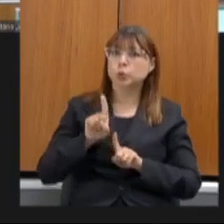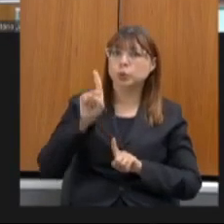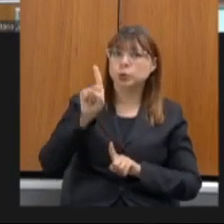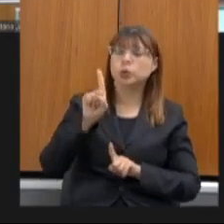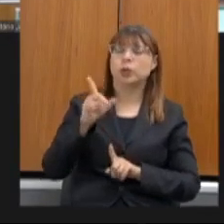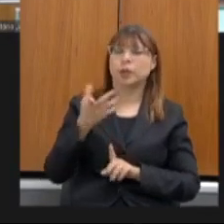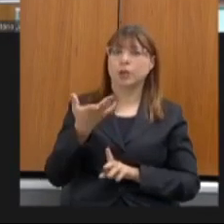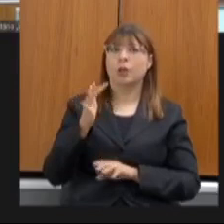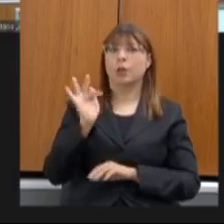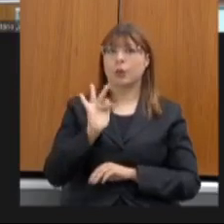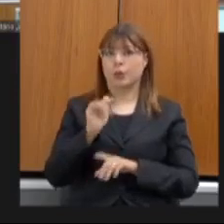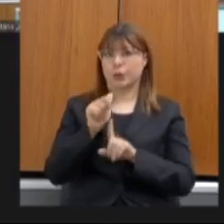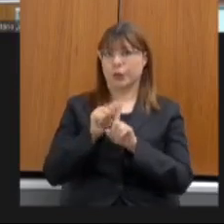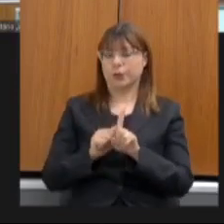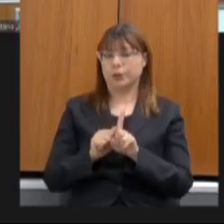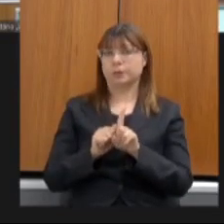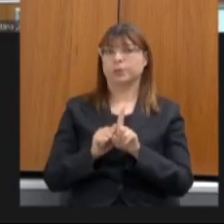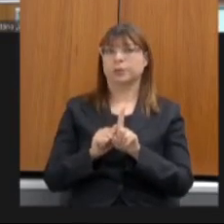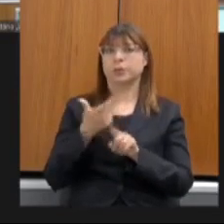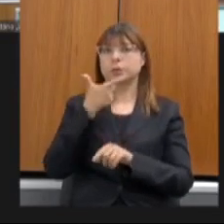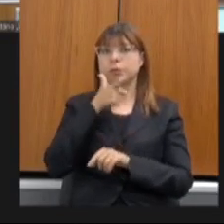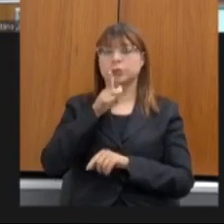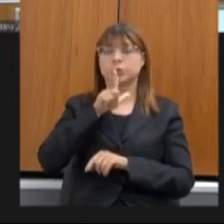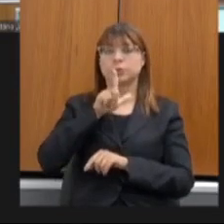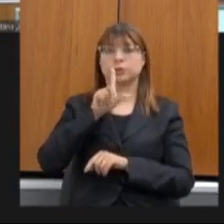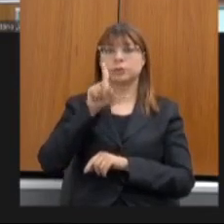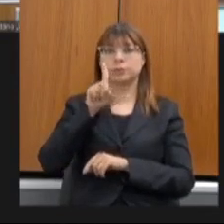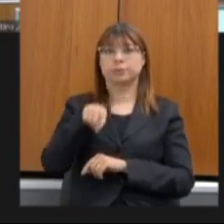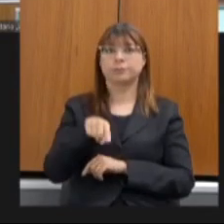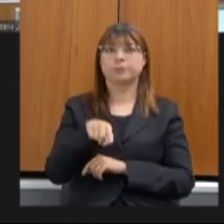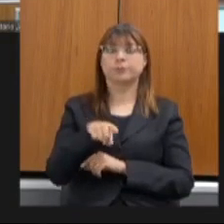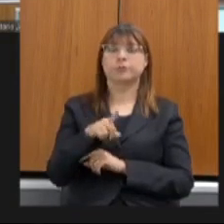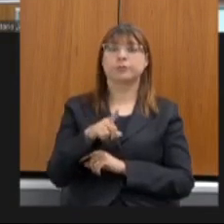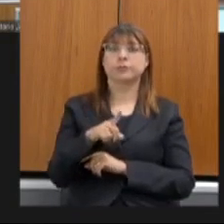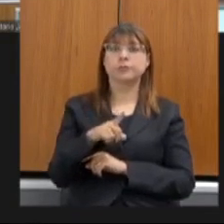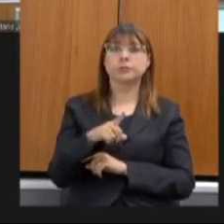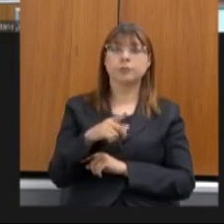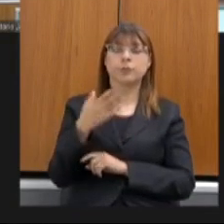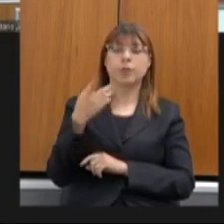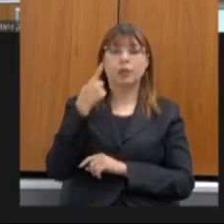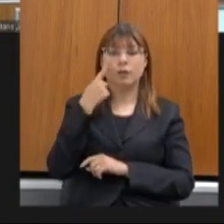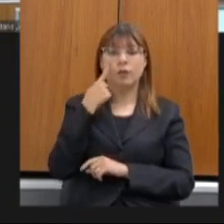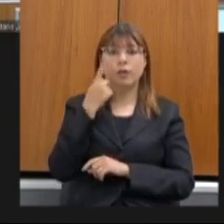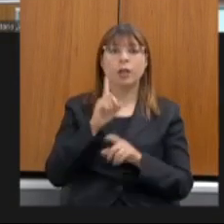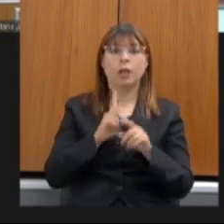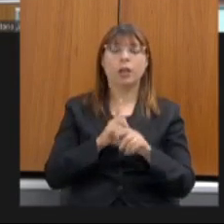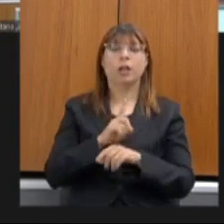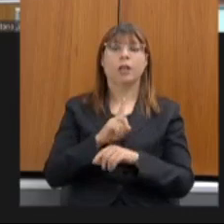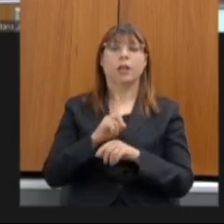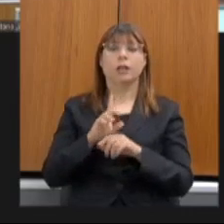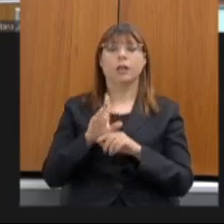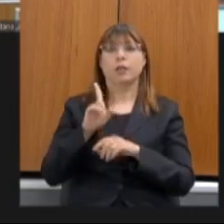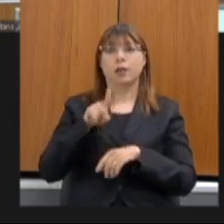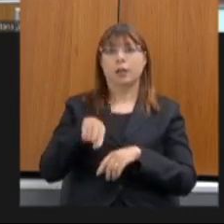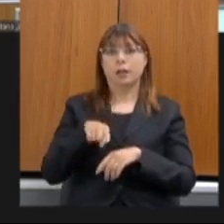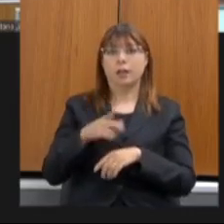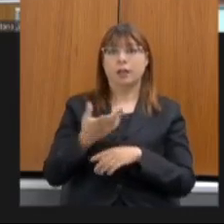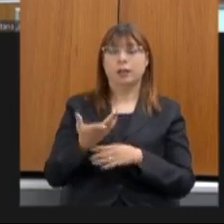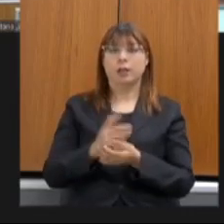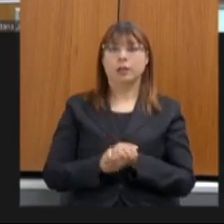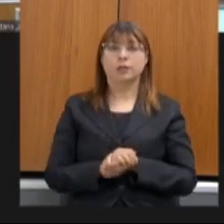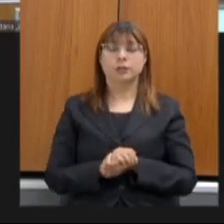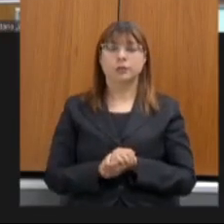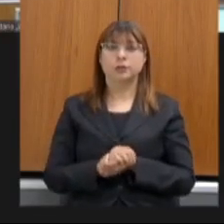fevereiro de aferição de termômetros clínicos e de esfigmomanômetros e suas aparelhos de medição de pressão